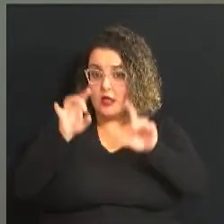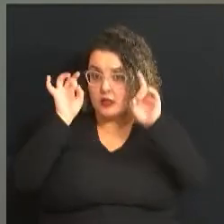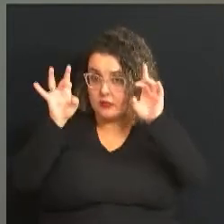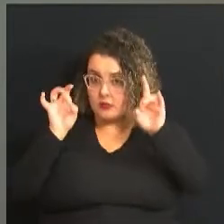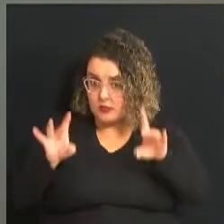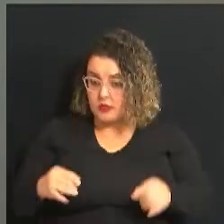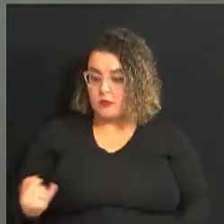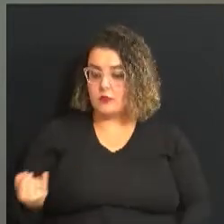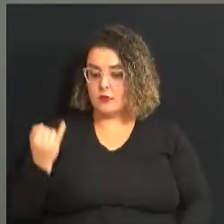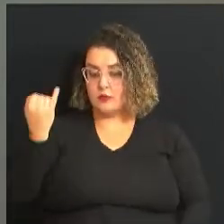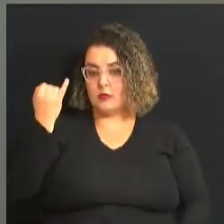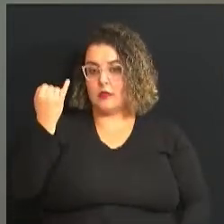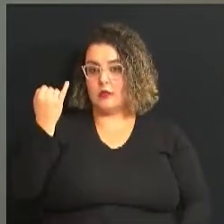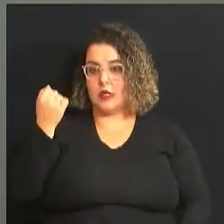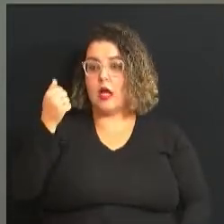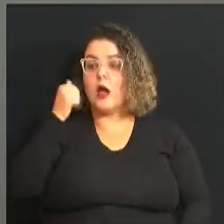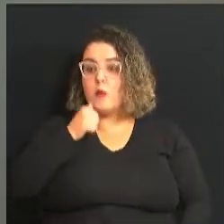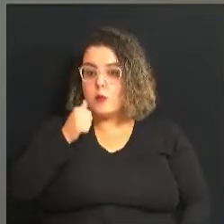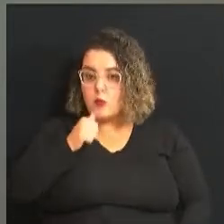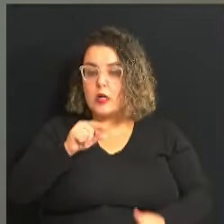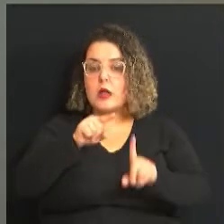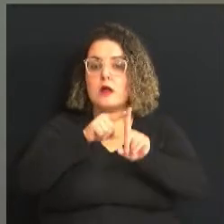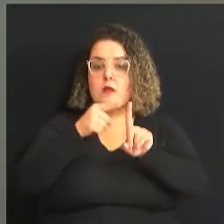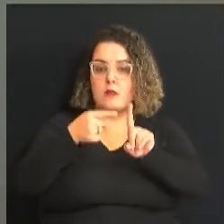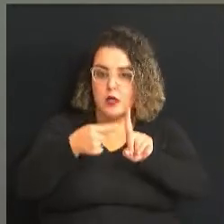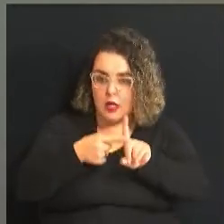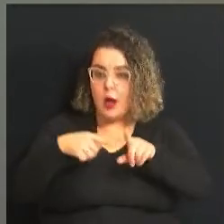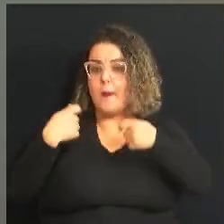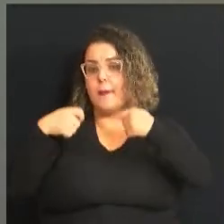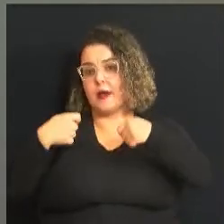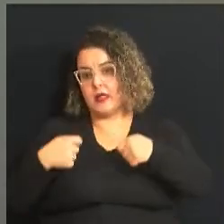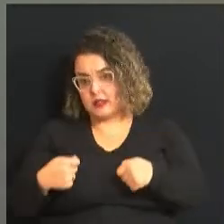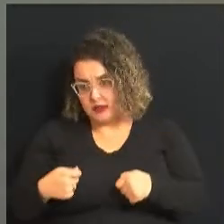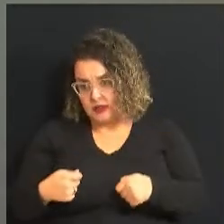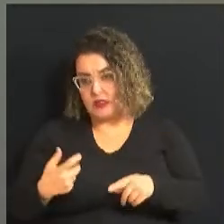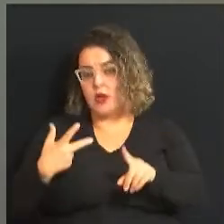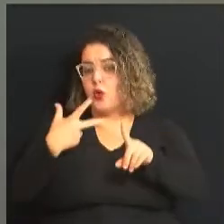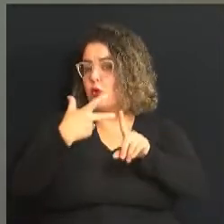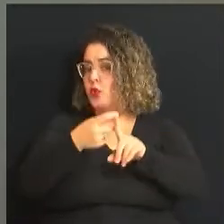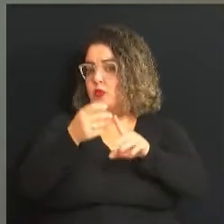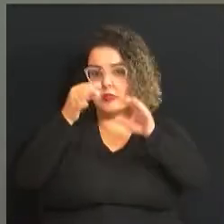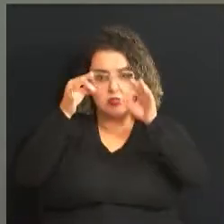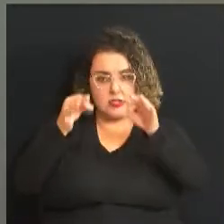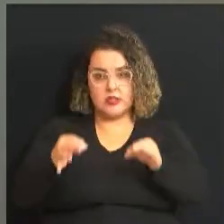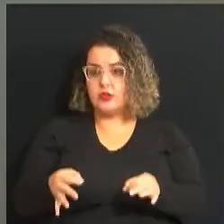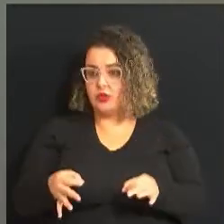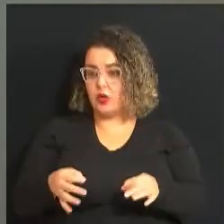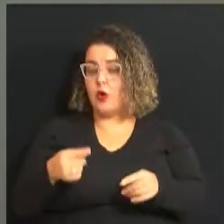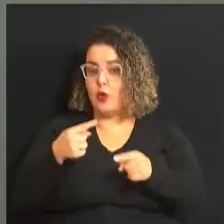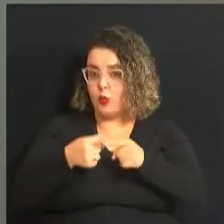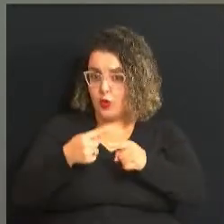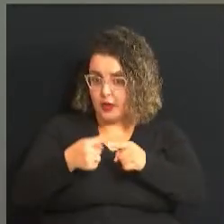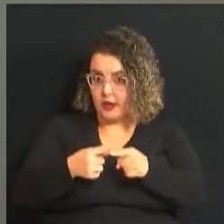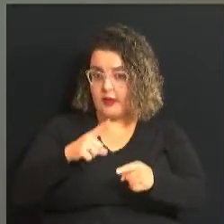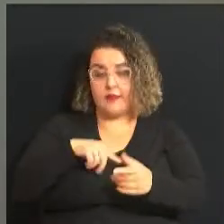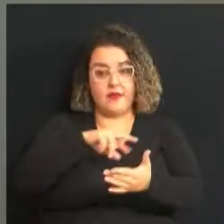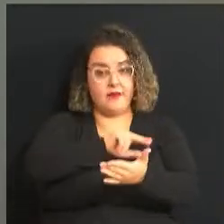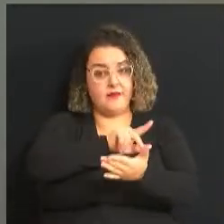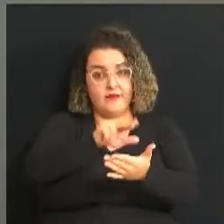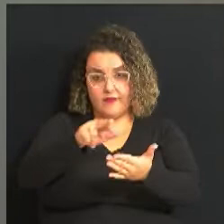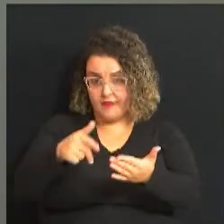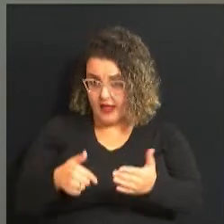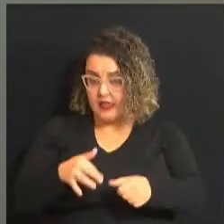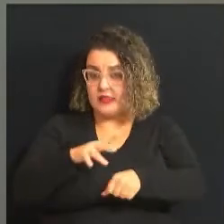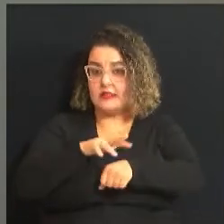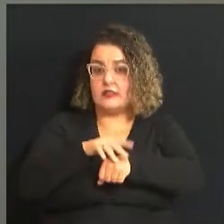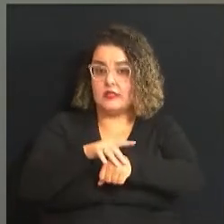necessário. Realmente, a mulher que vai engravidar, ela precisa deixar as vacinas delas em dia. Isso porque existem várias doenças